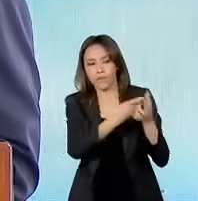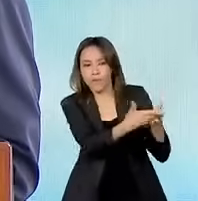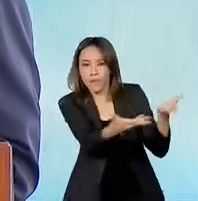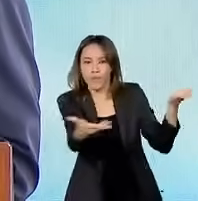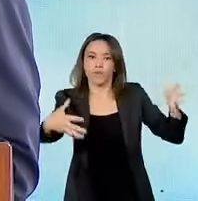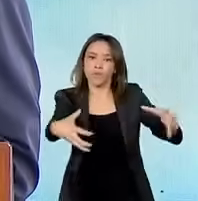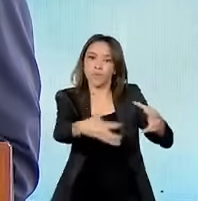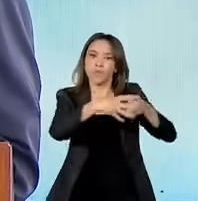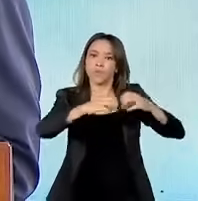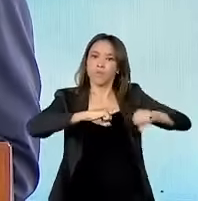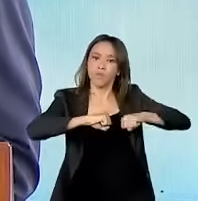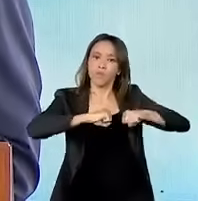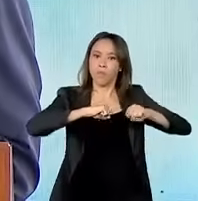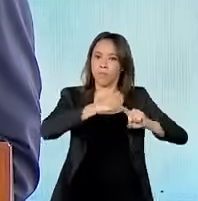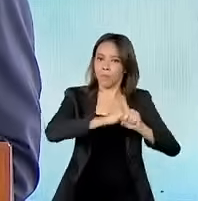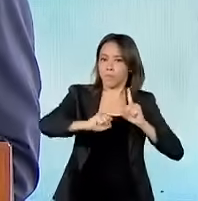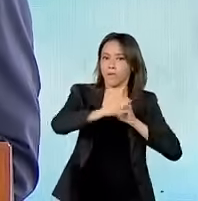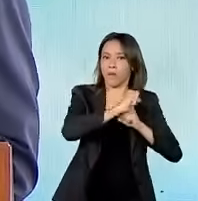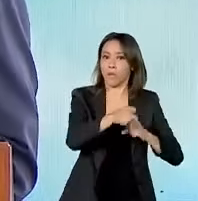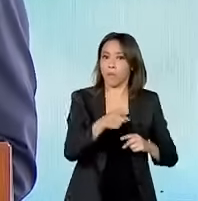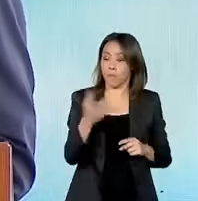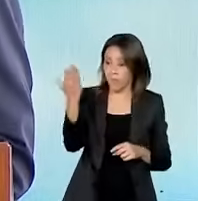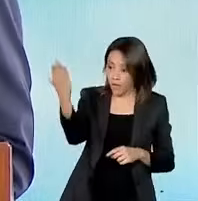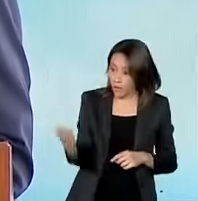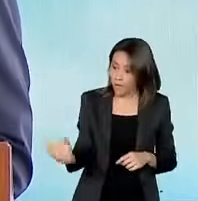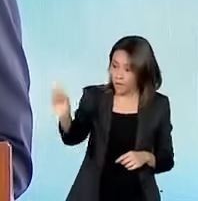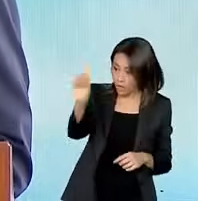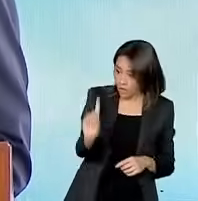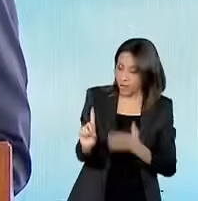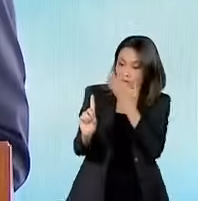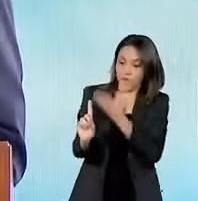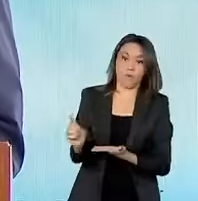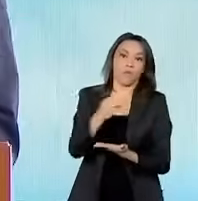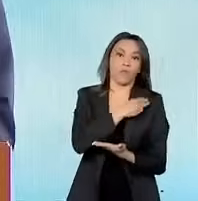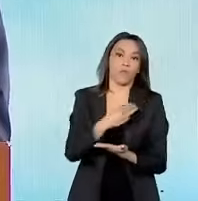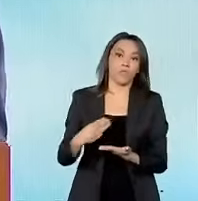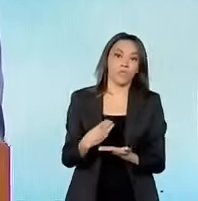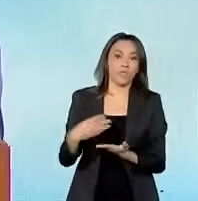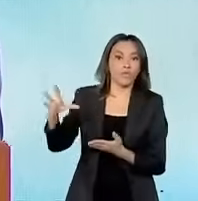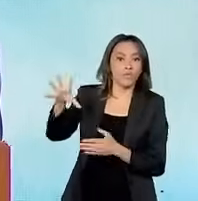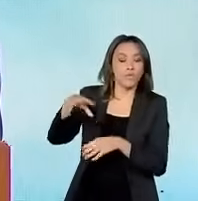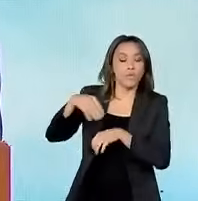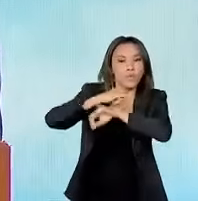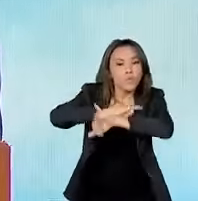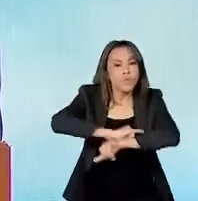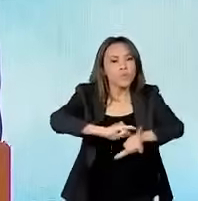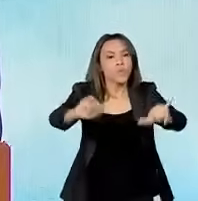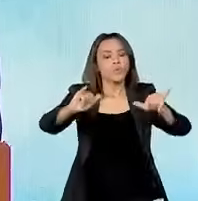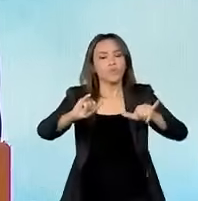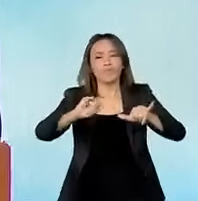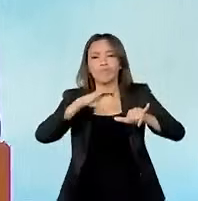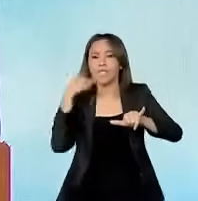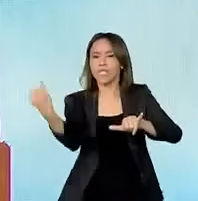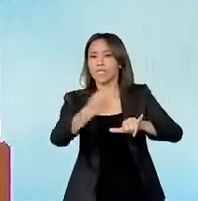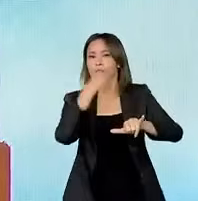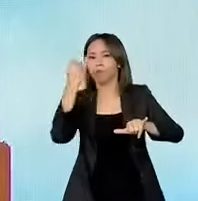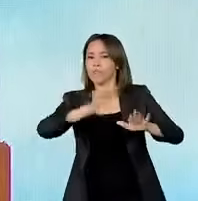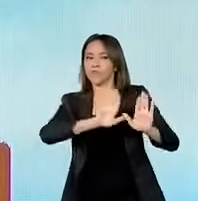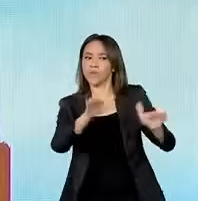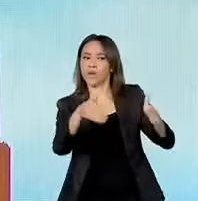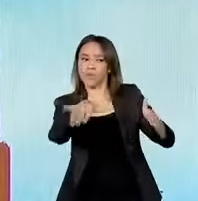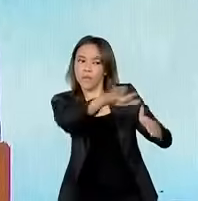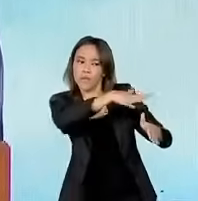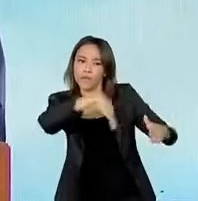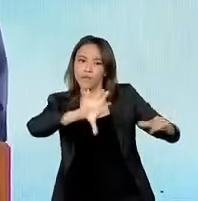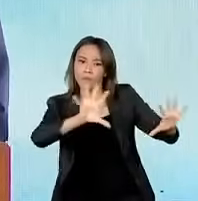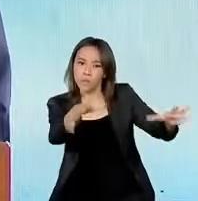Jader vem para trazer grandes notícias, importantes notícias para esse segmento. Eu combinei com o ministro